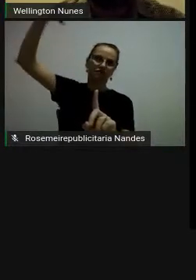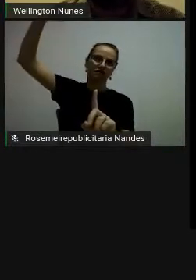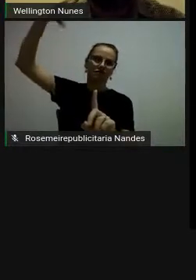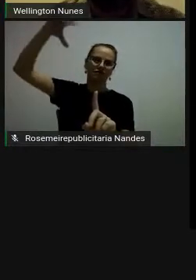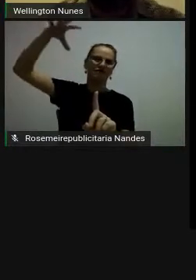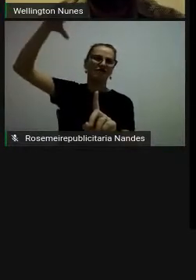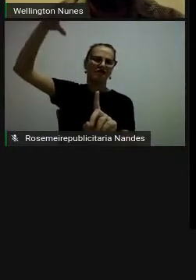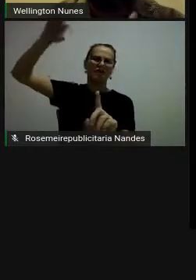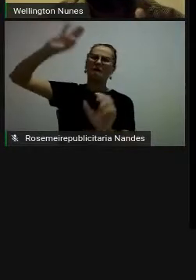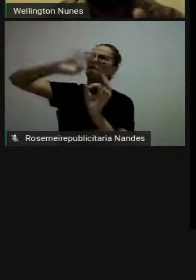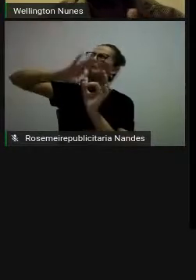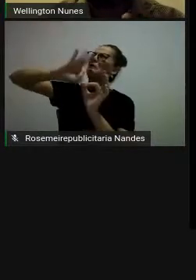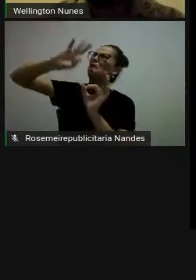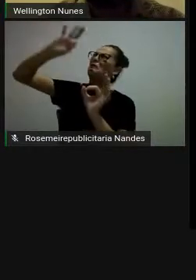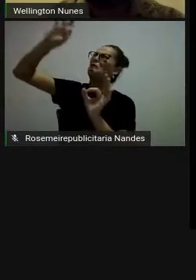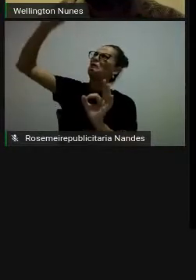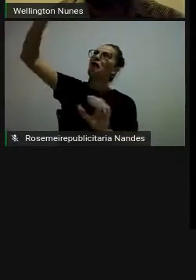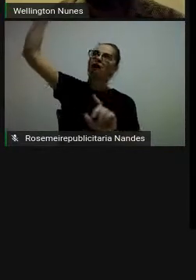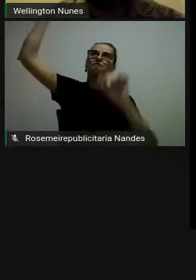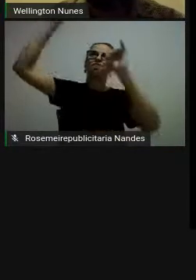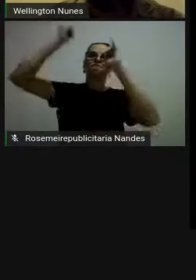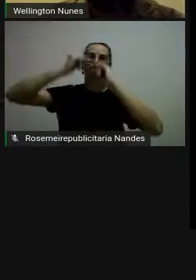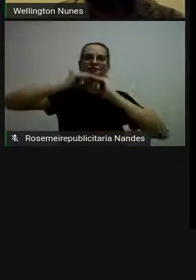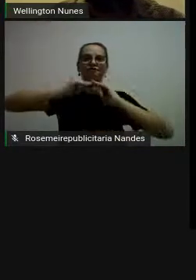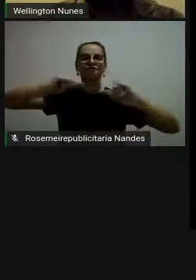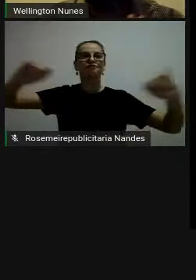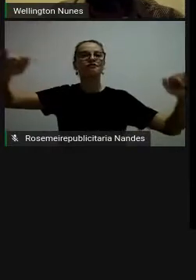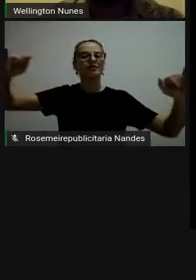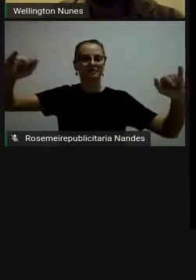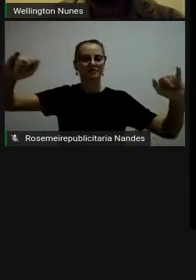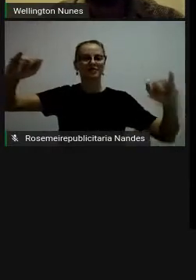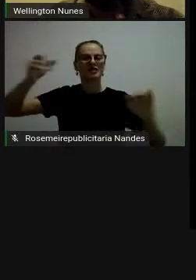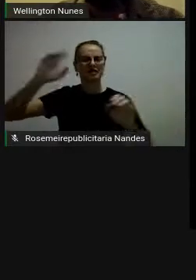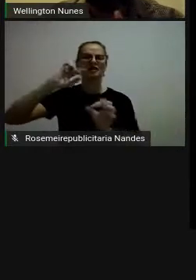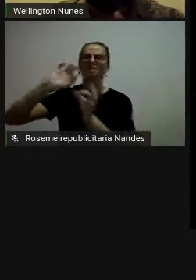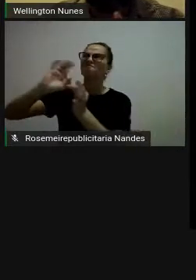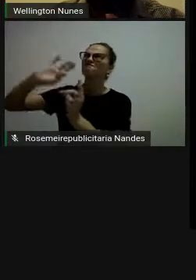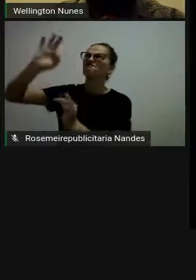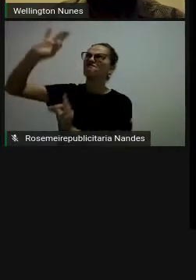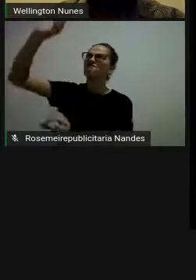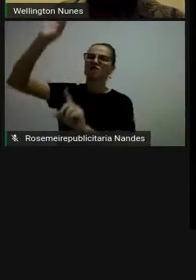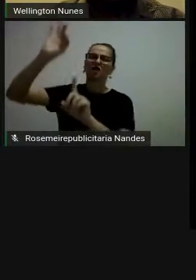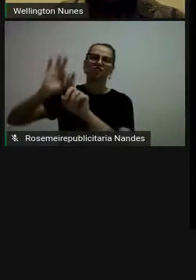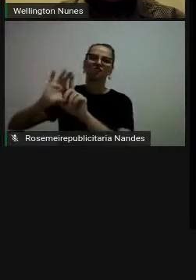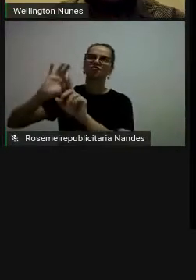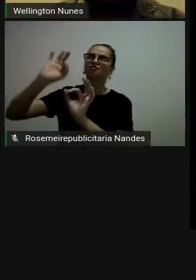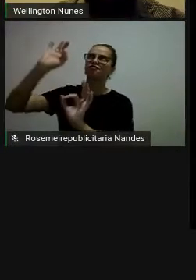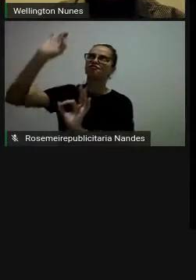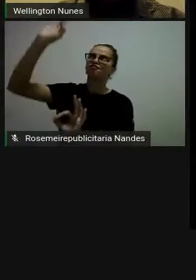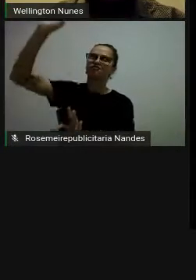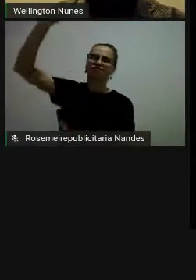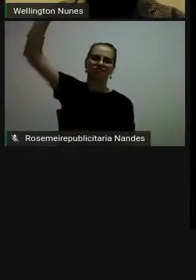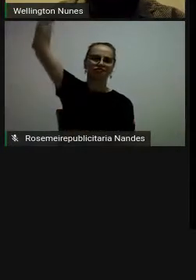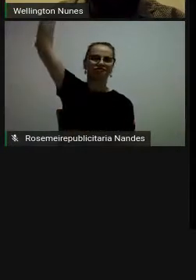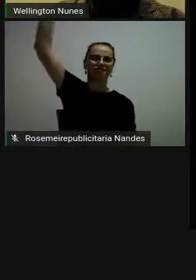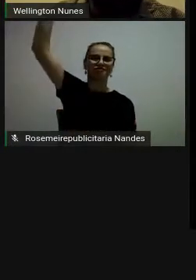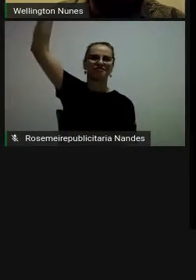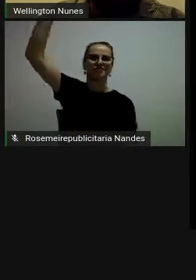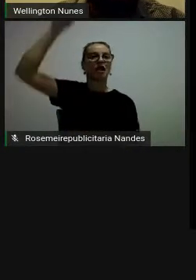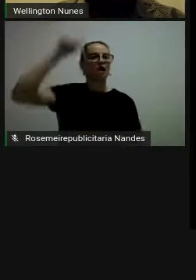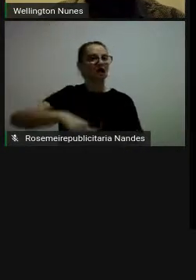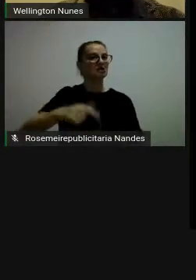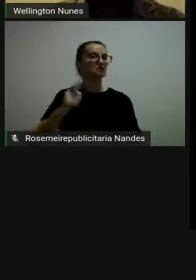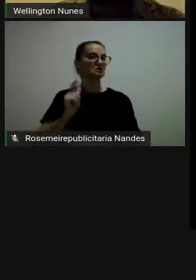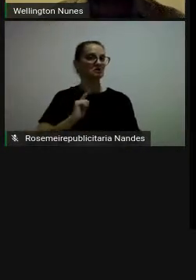de dezenas a centenas de quilômetros quadrados de altitude, de quilômetros de distância de altitude. Nós temos